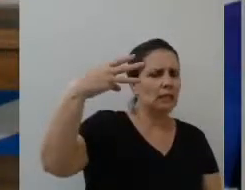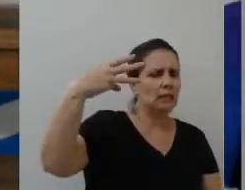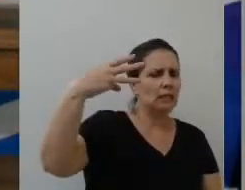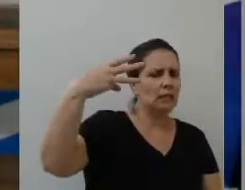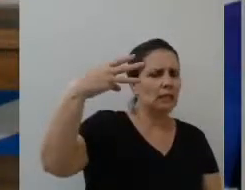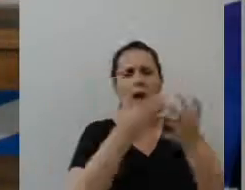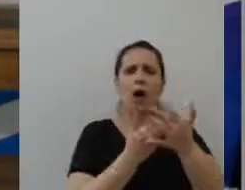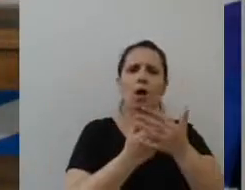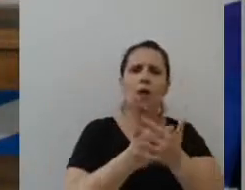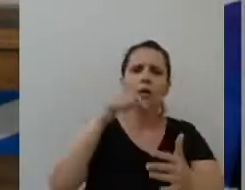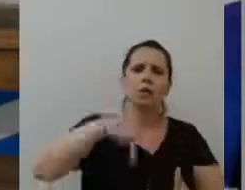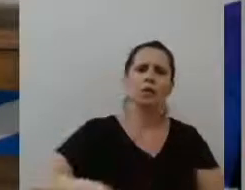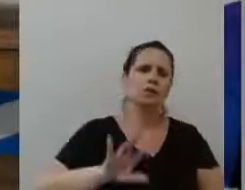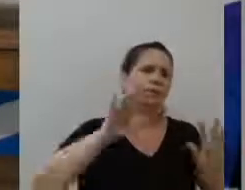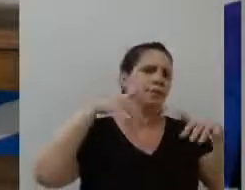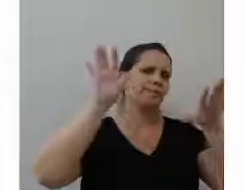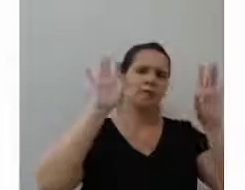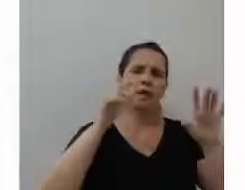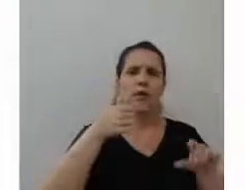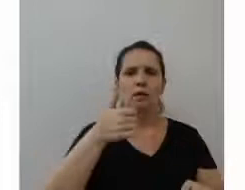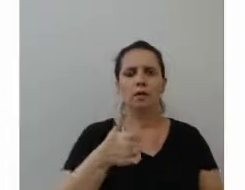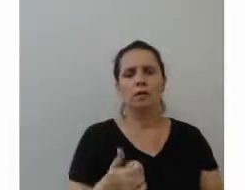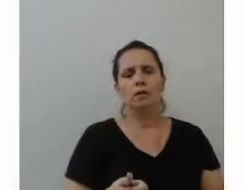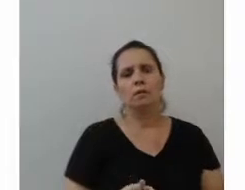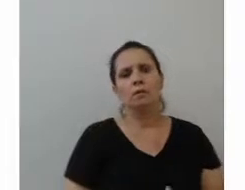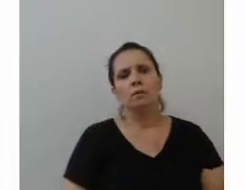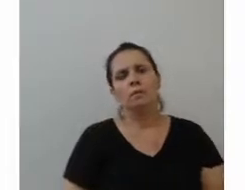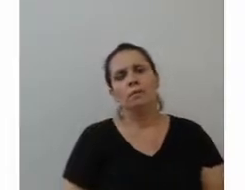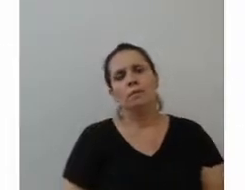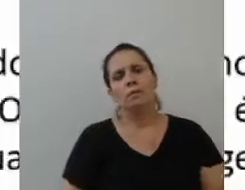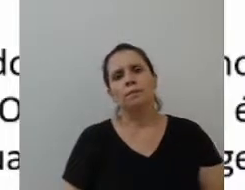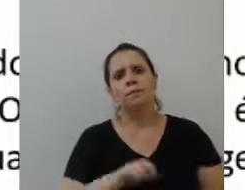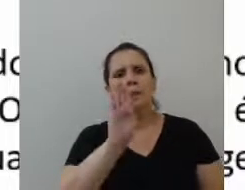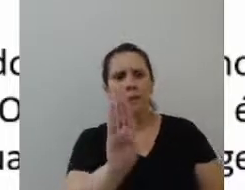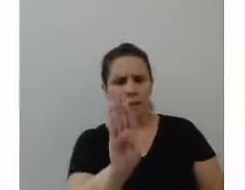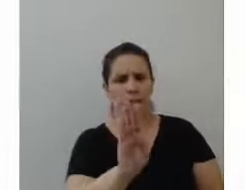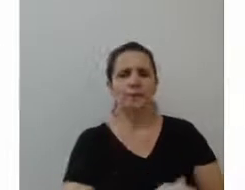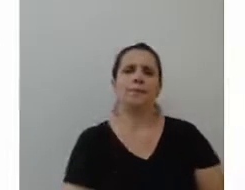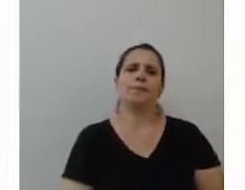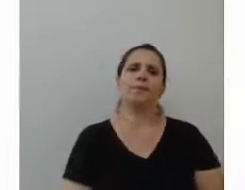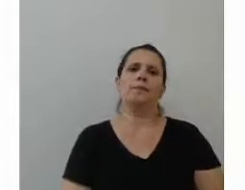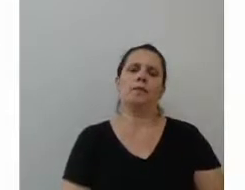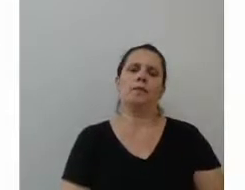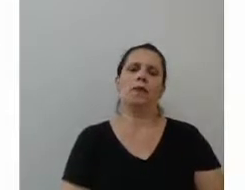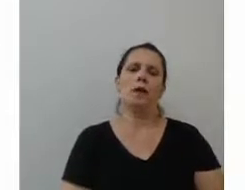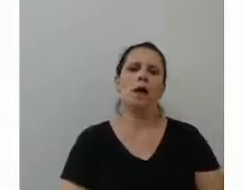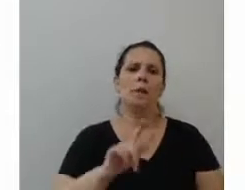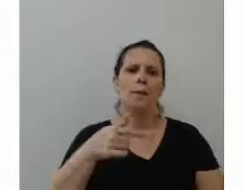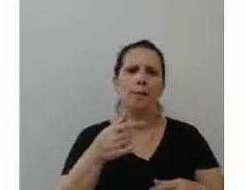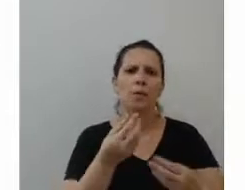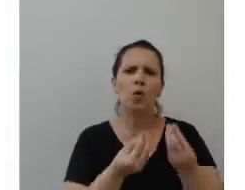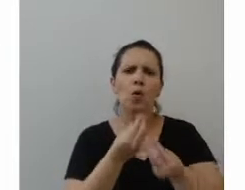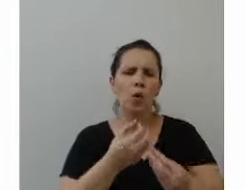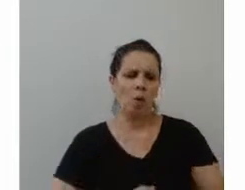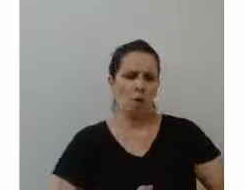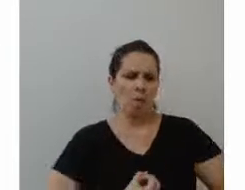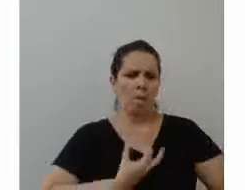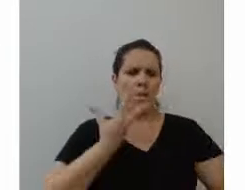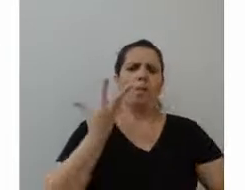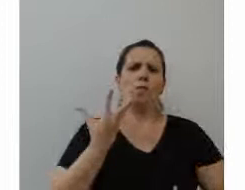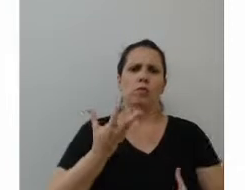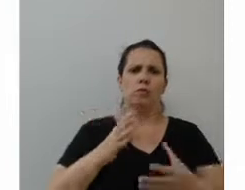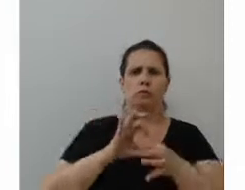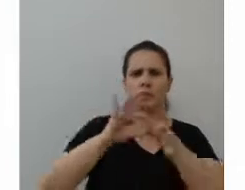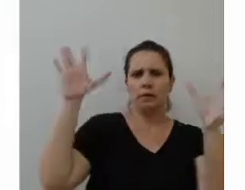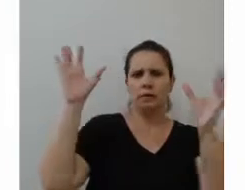A gente já nem lê isso aí. Vamos para a letra B. Além da produção poética de cunho